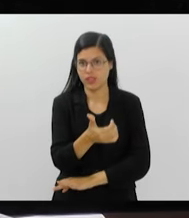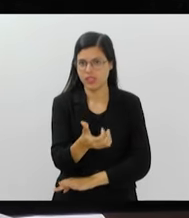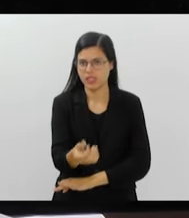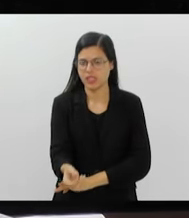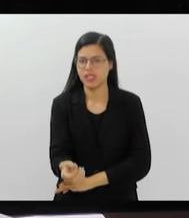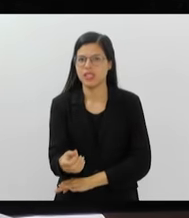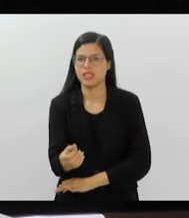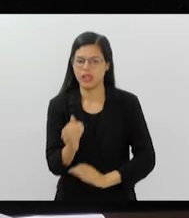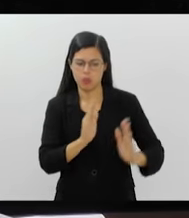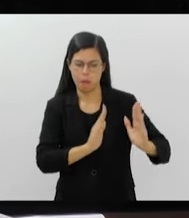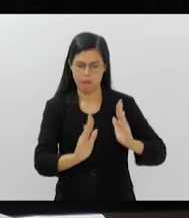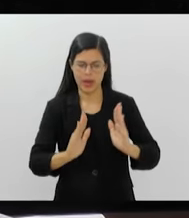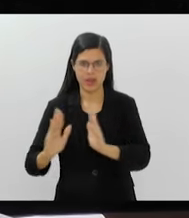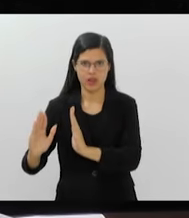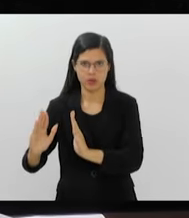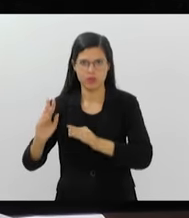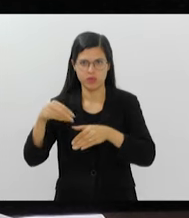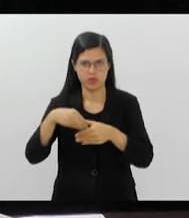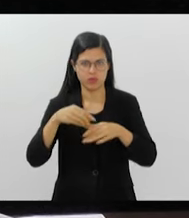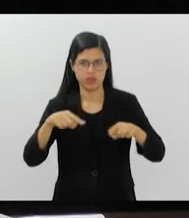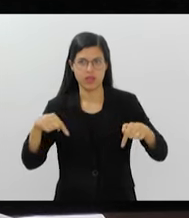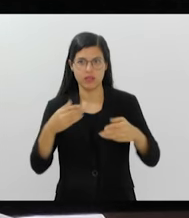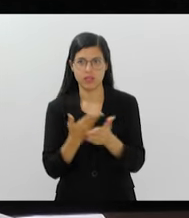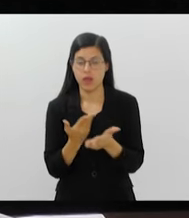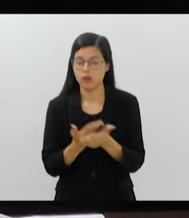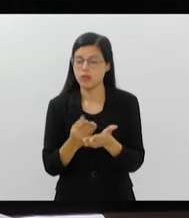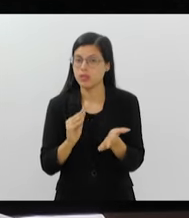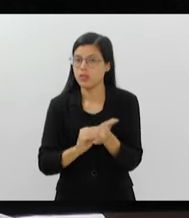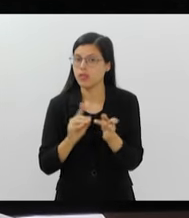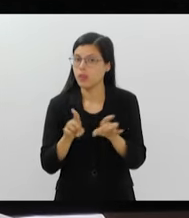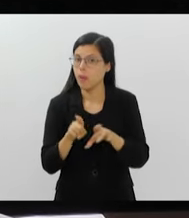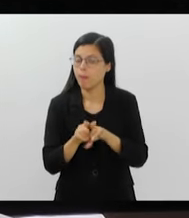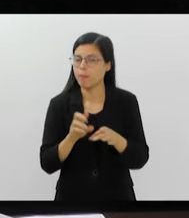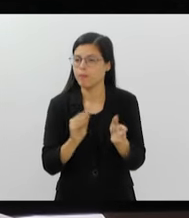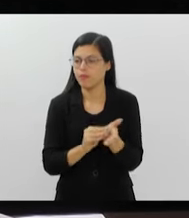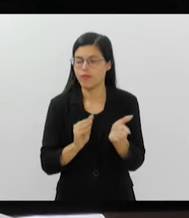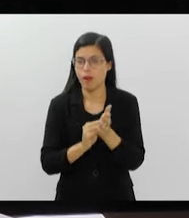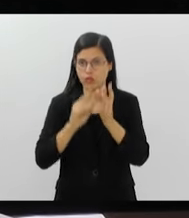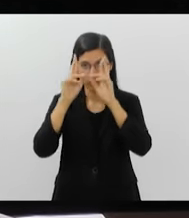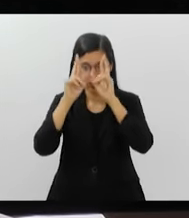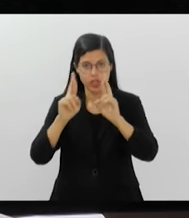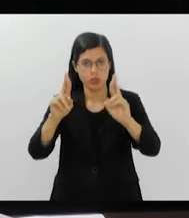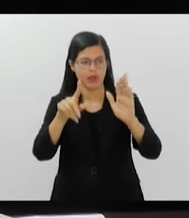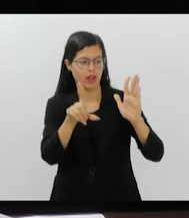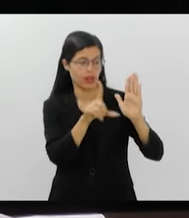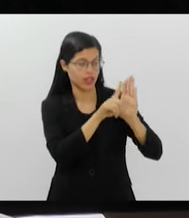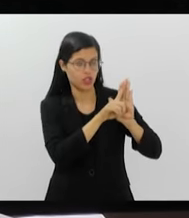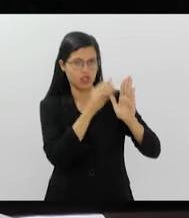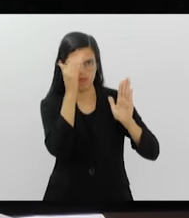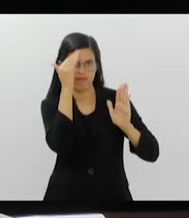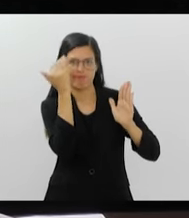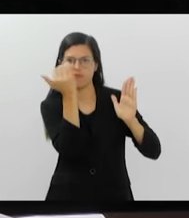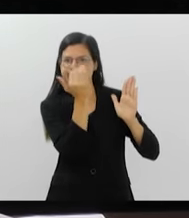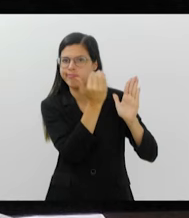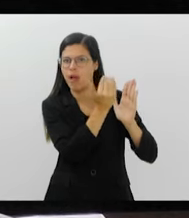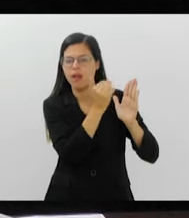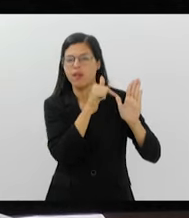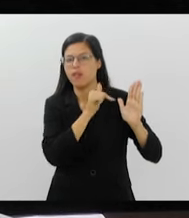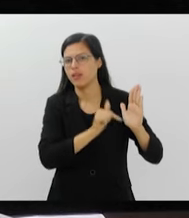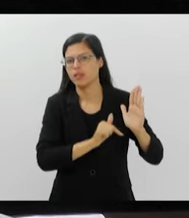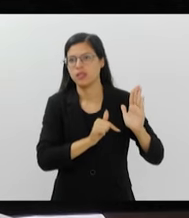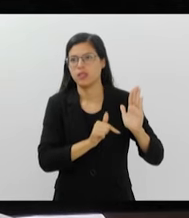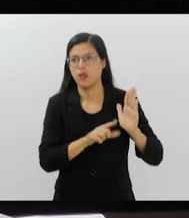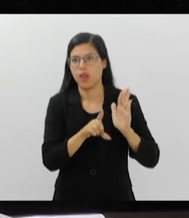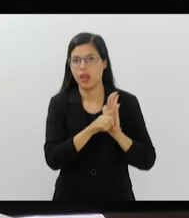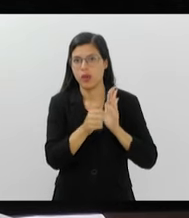aula. É um desrespeito também à legislação naquilo que ela se confere, que a